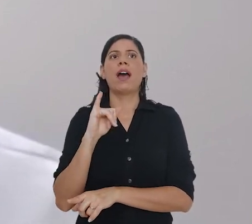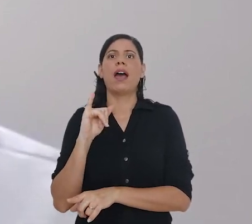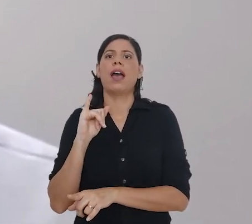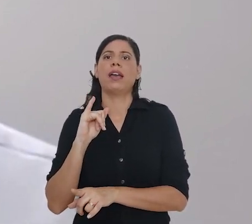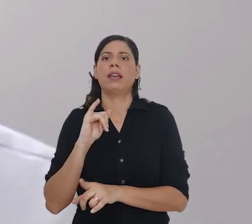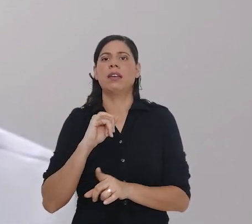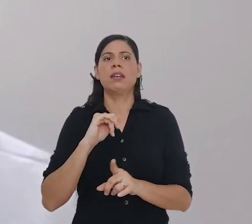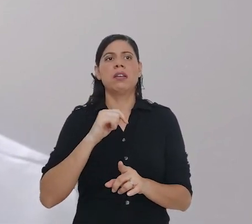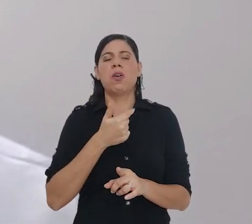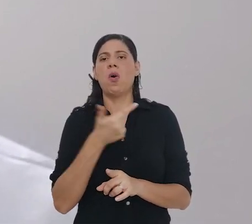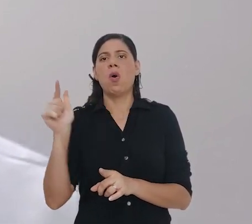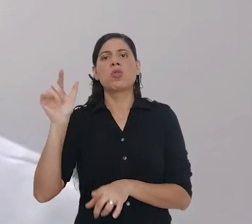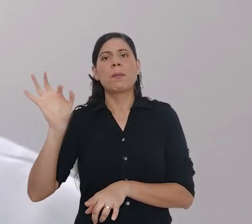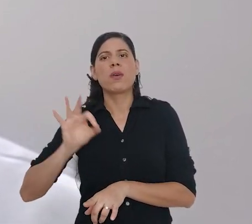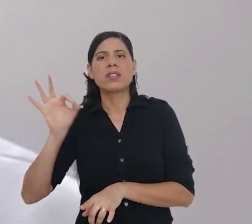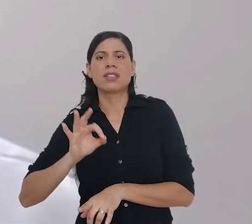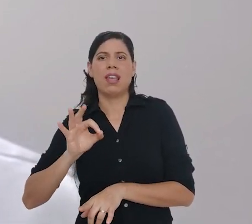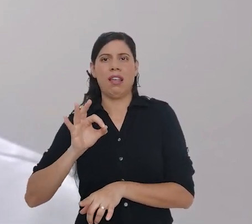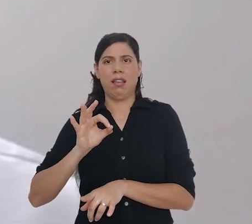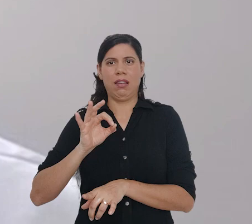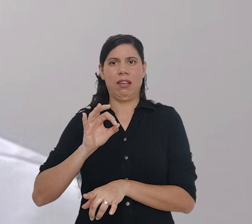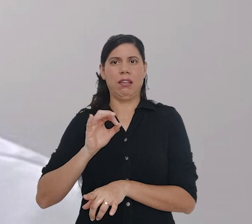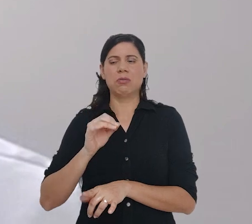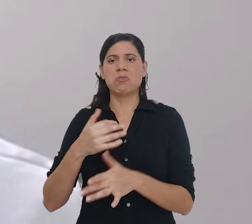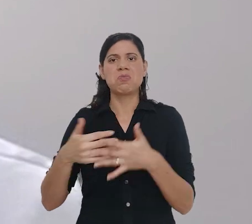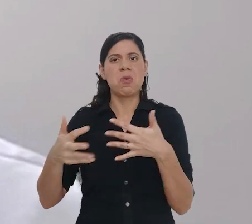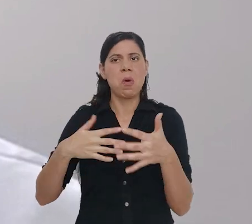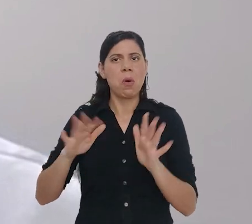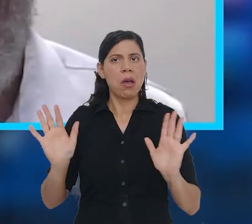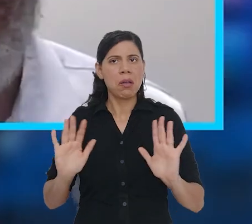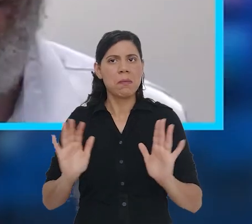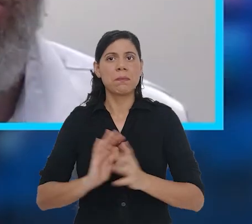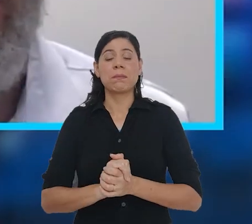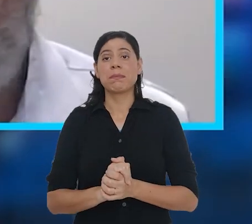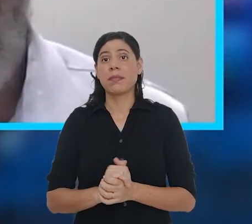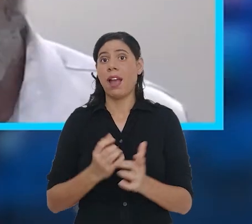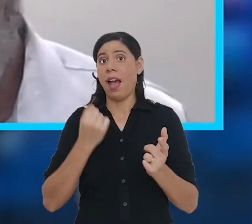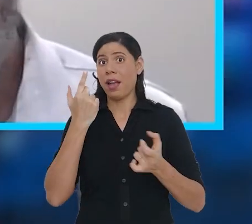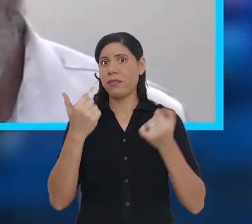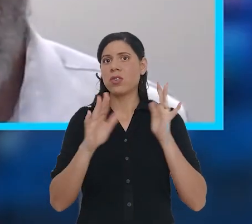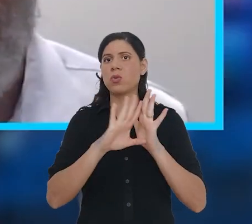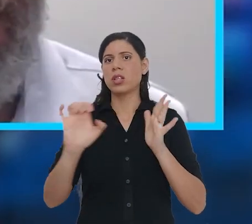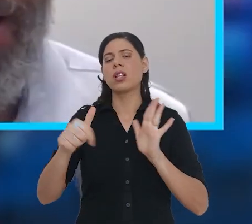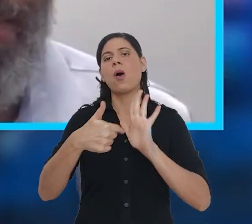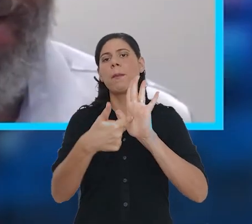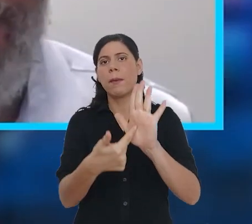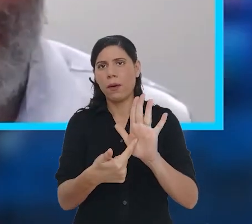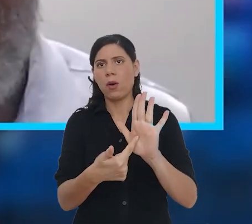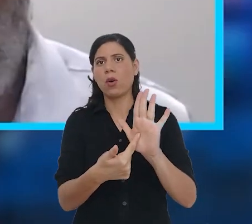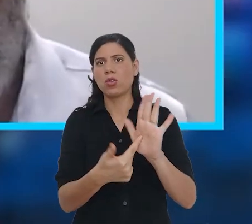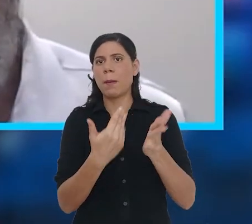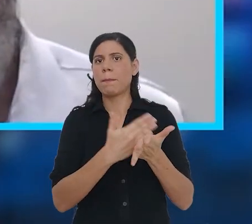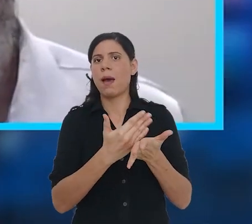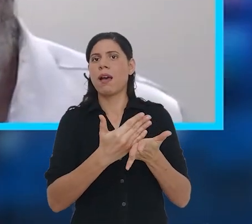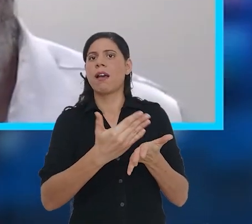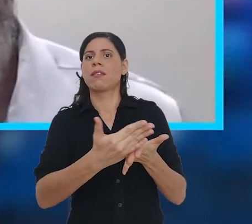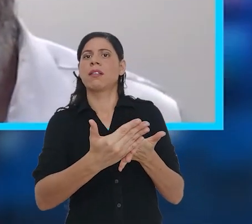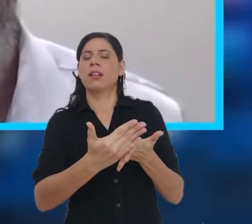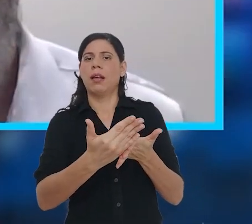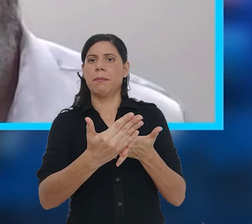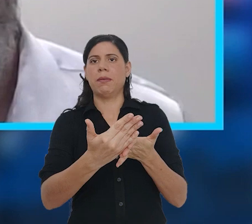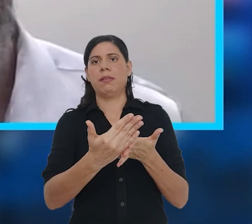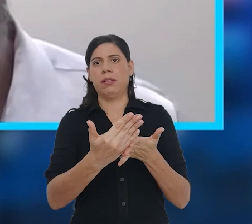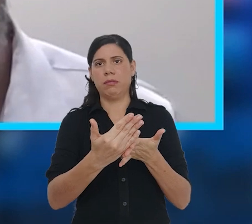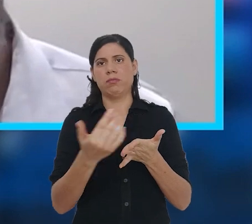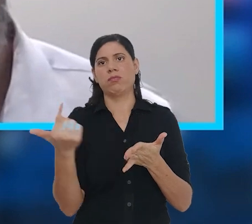o IGPM ou IPCA ou outro índice de correção, às vezes o edital mesmo indica para parcelamento qual que seria